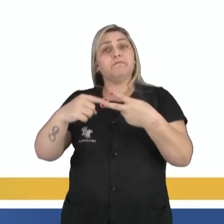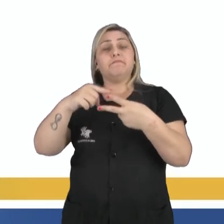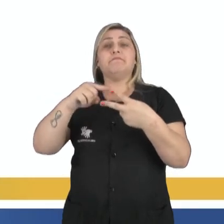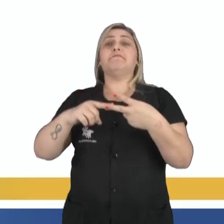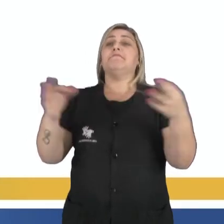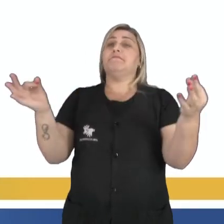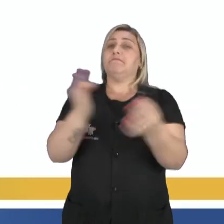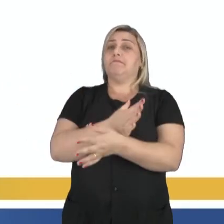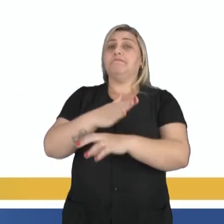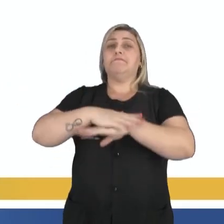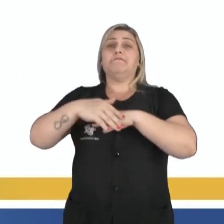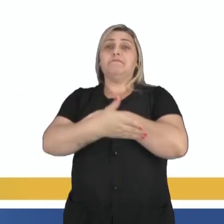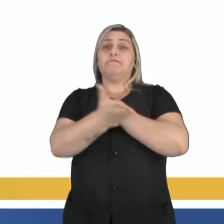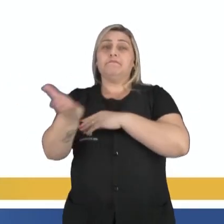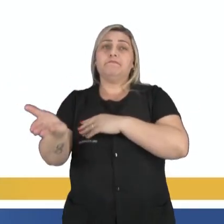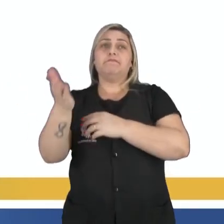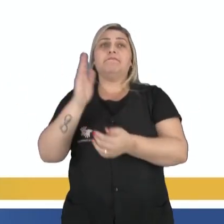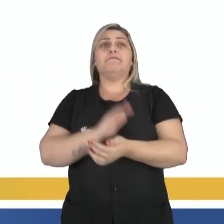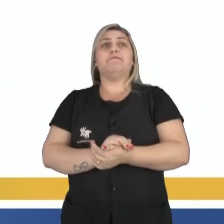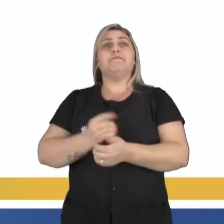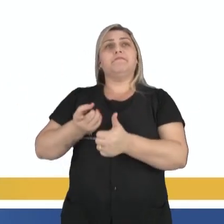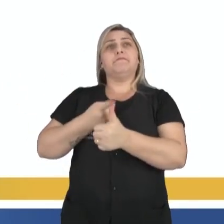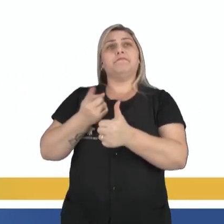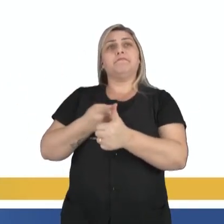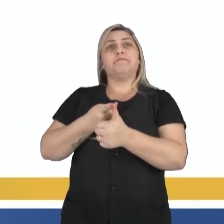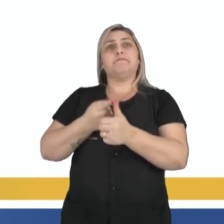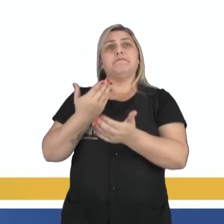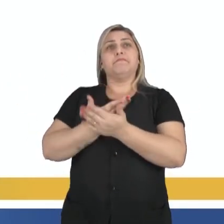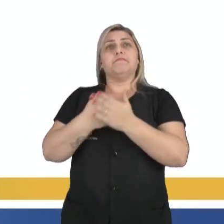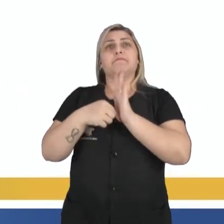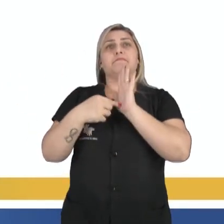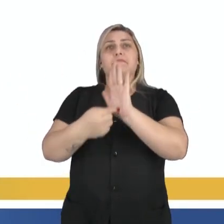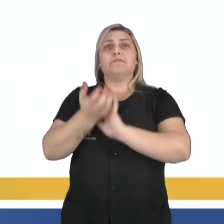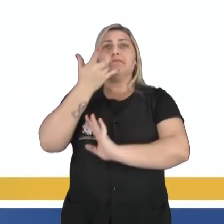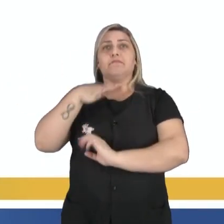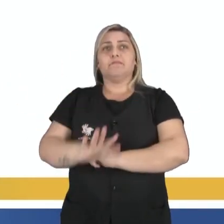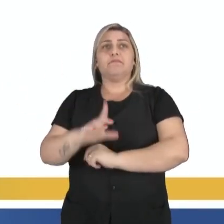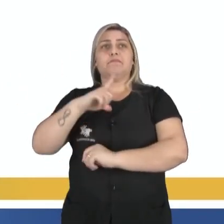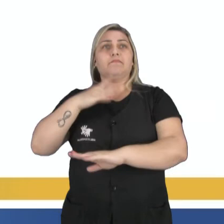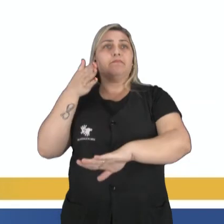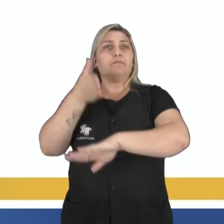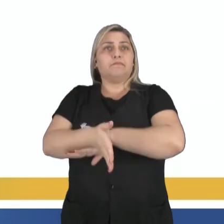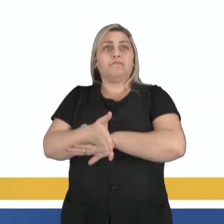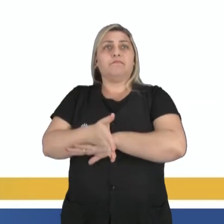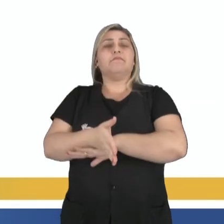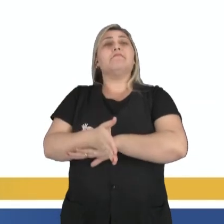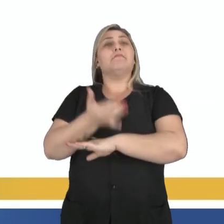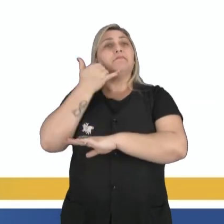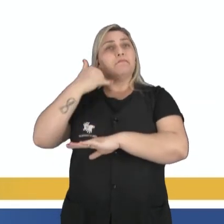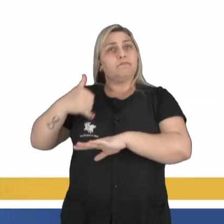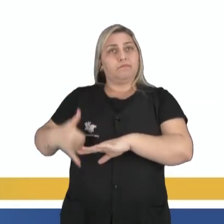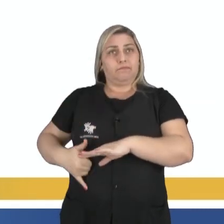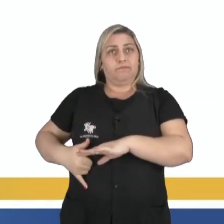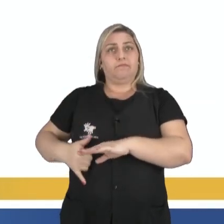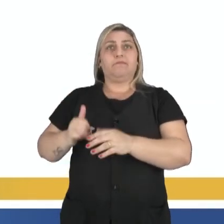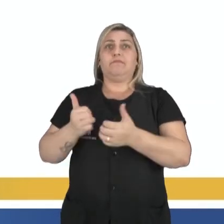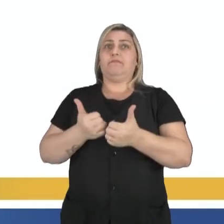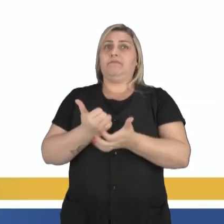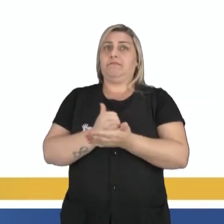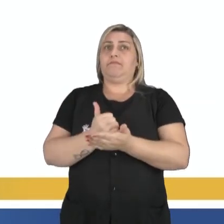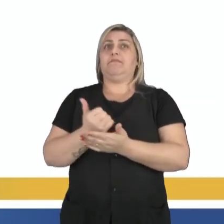que preparamos com muito carinho para você. Número 1. Estudo mostra que crianças que têm acesso a gadgets, seja